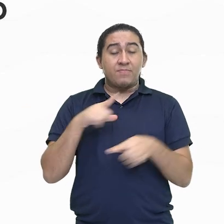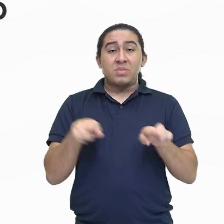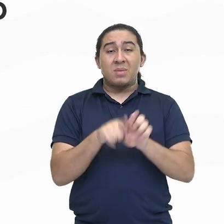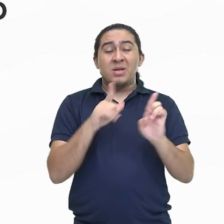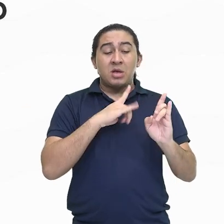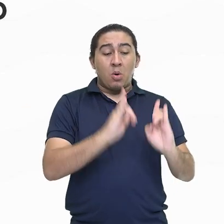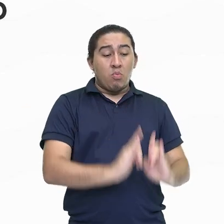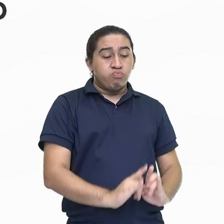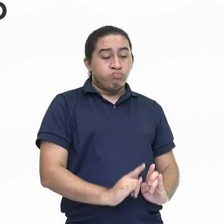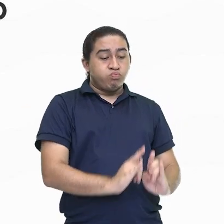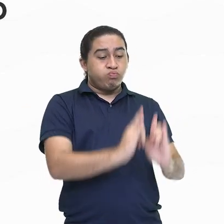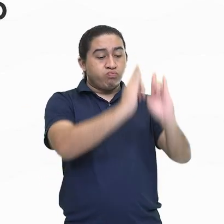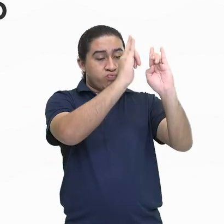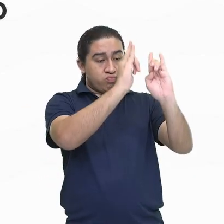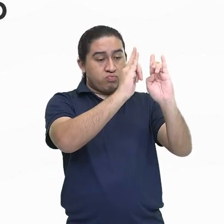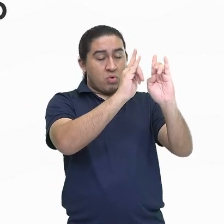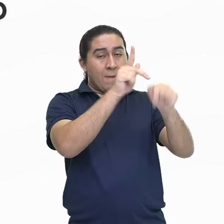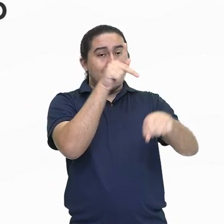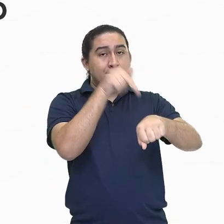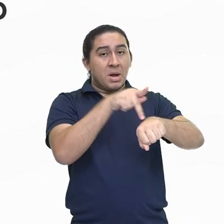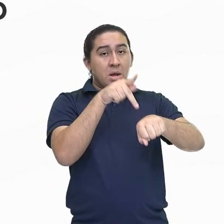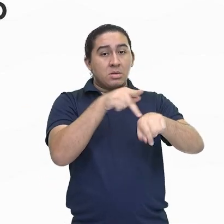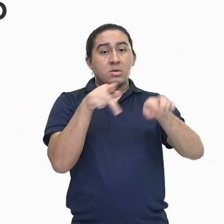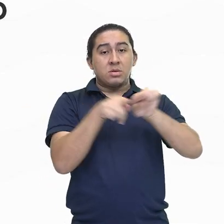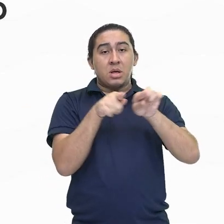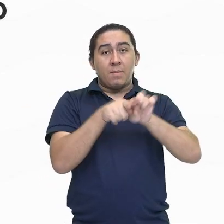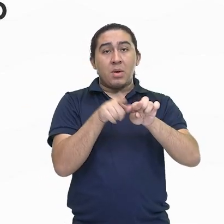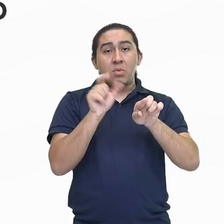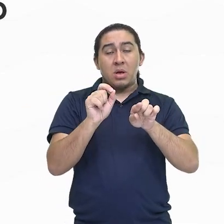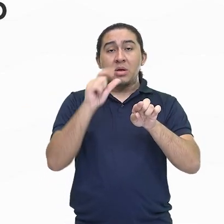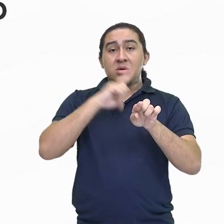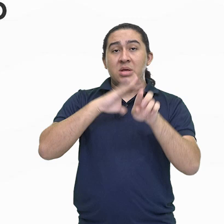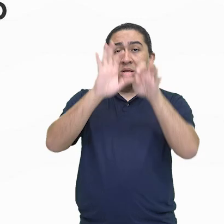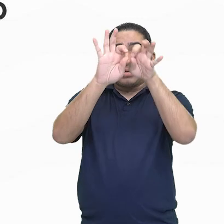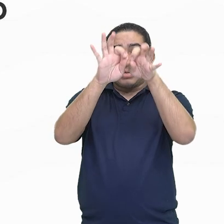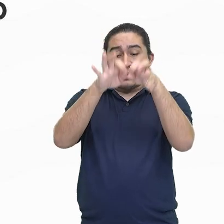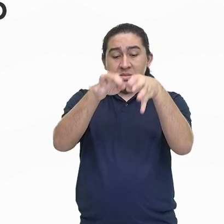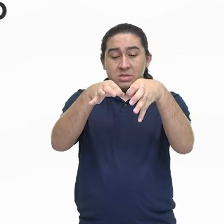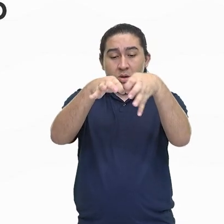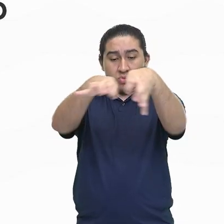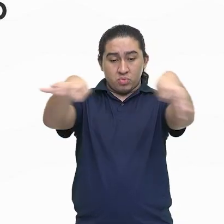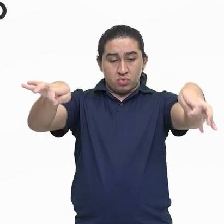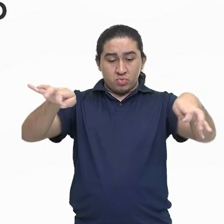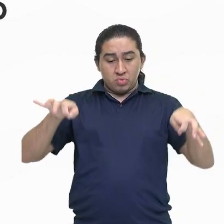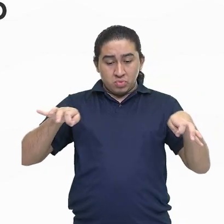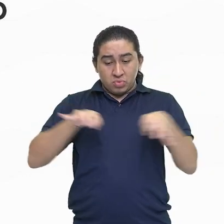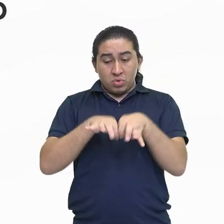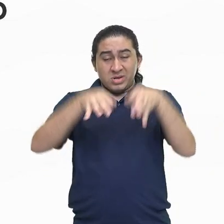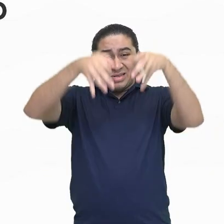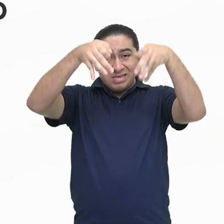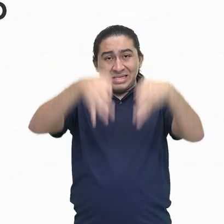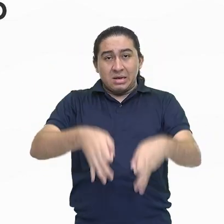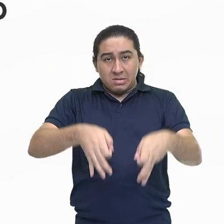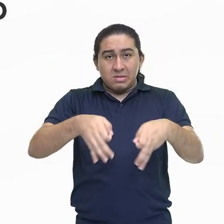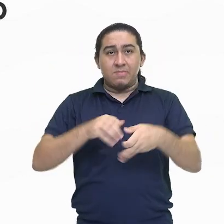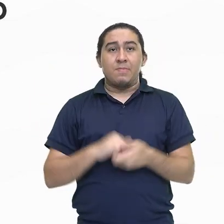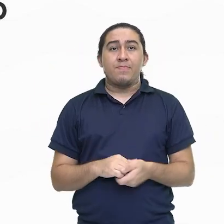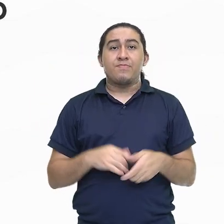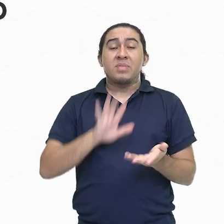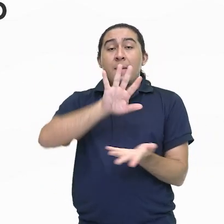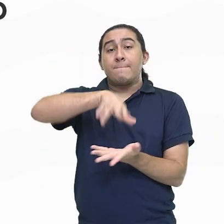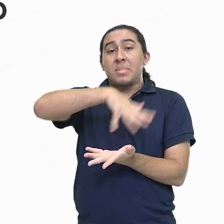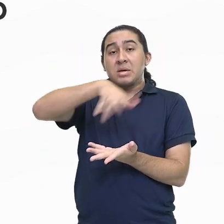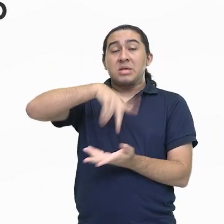simetria entre a entrada e os fundos do templo. Igualmente, As praças eram importantes dentro da